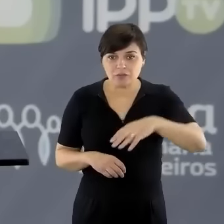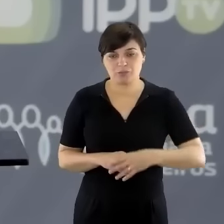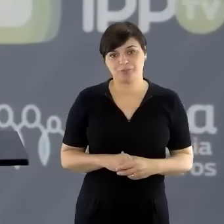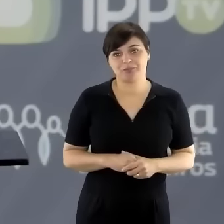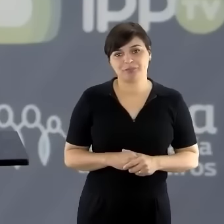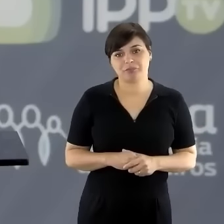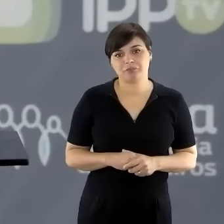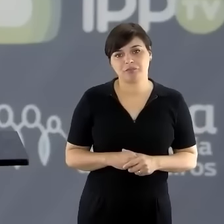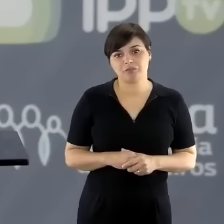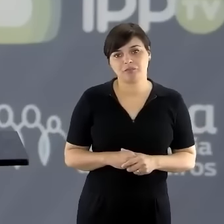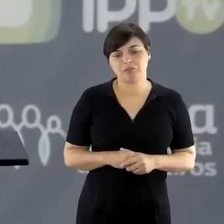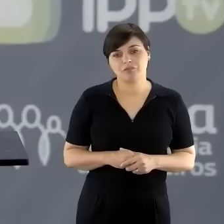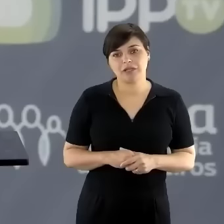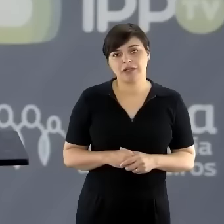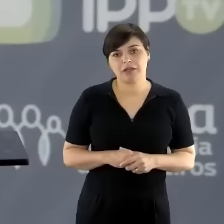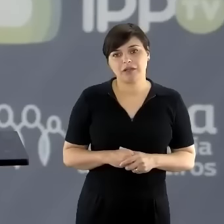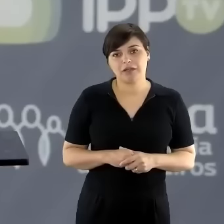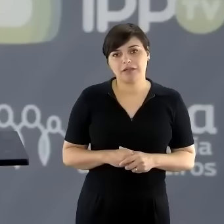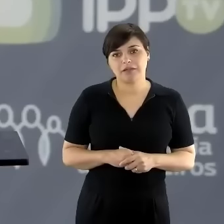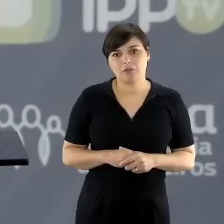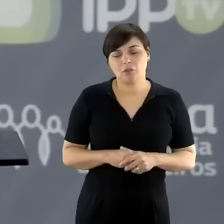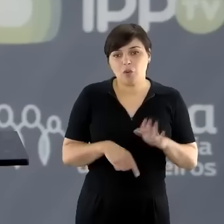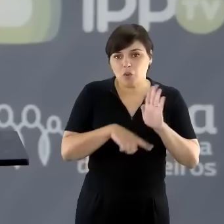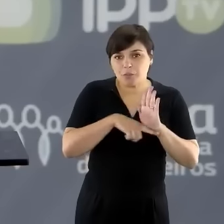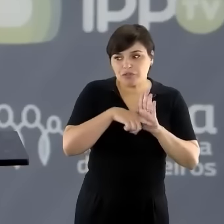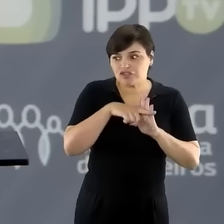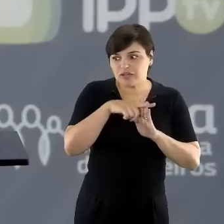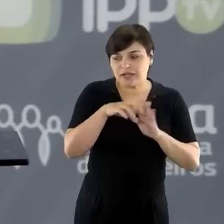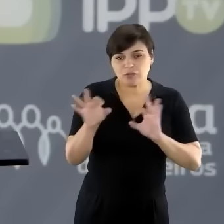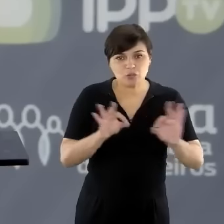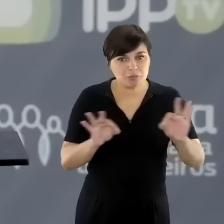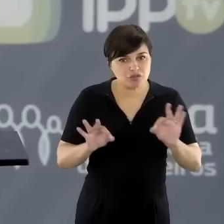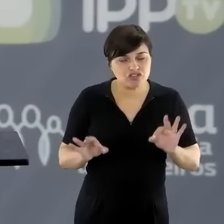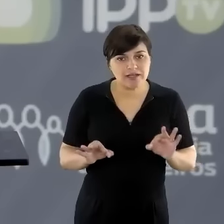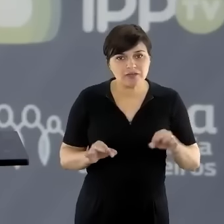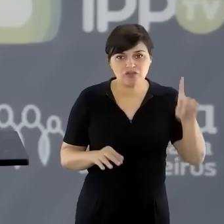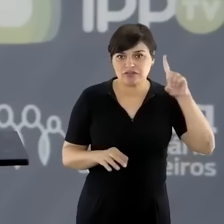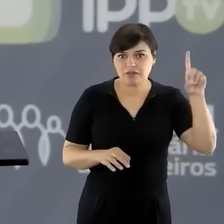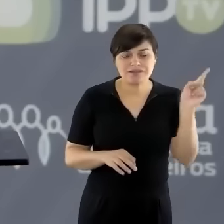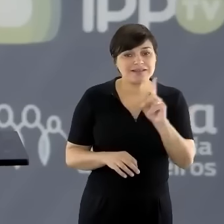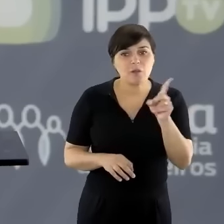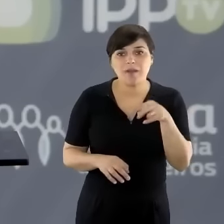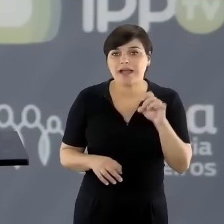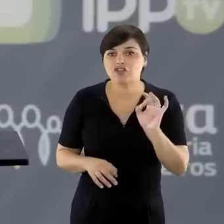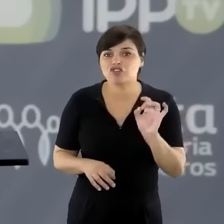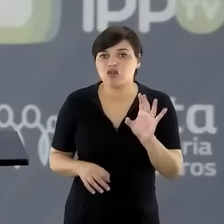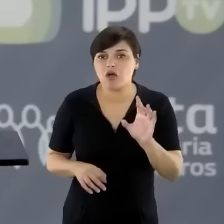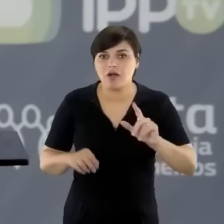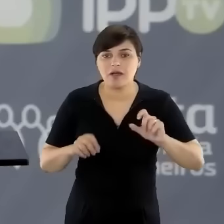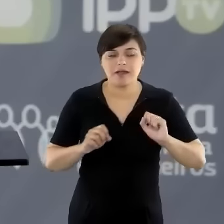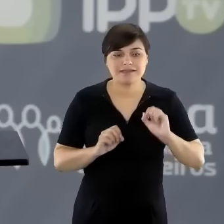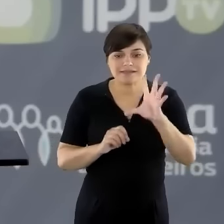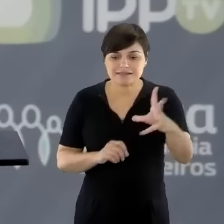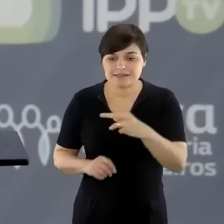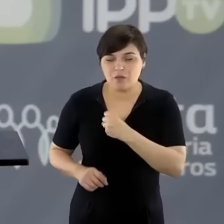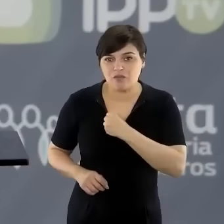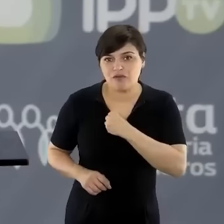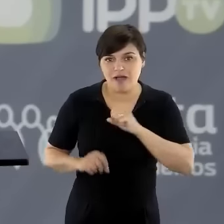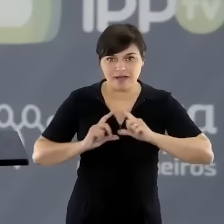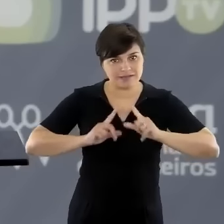transcultural projeto de Deus não era apenas alcançar a nação de Israel mas através